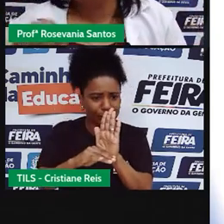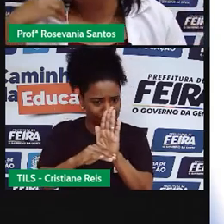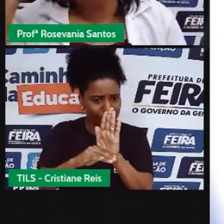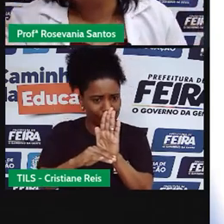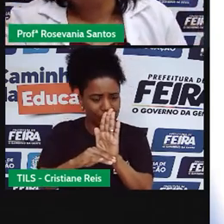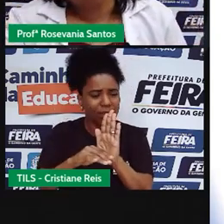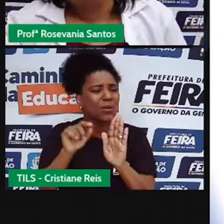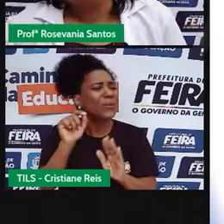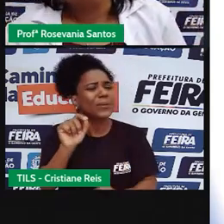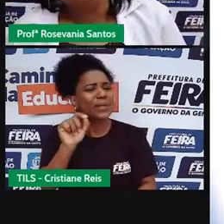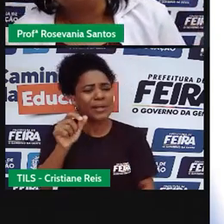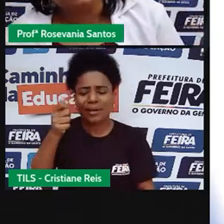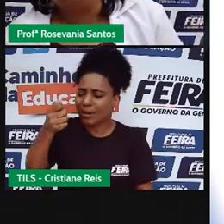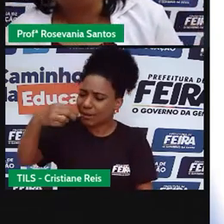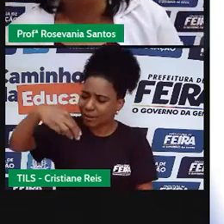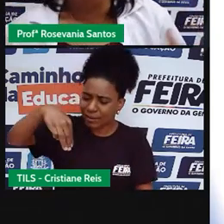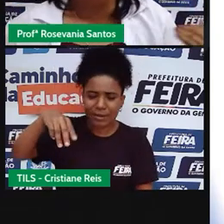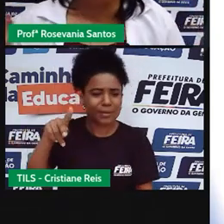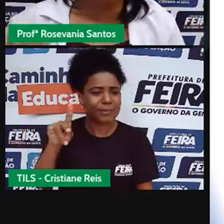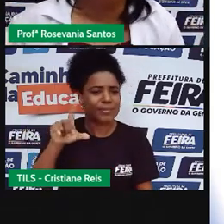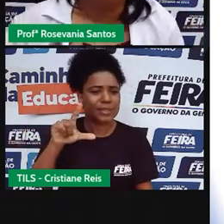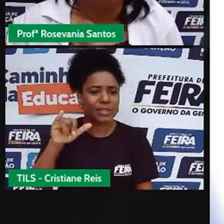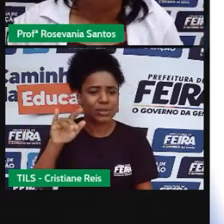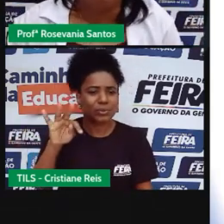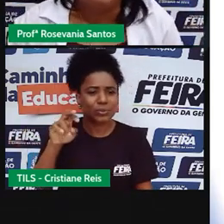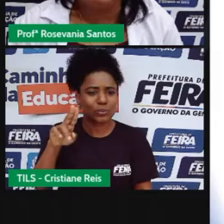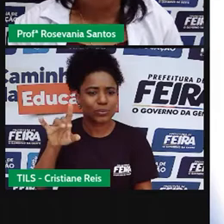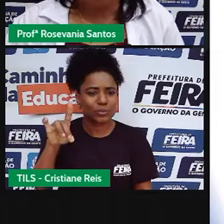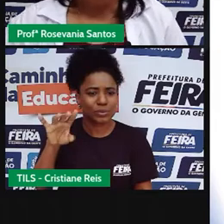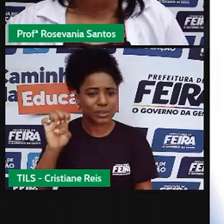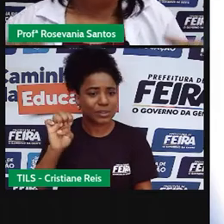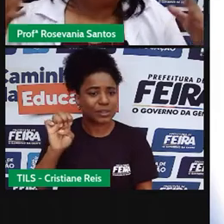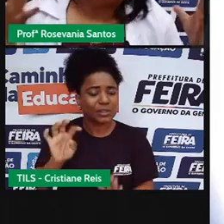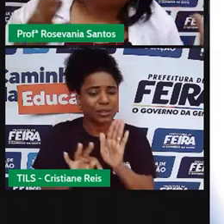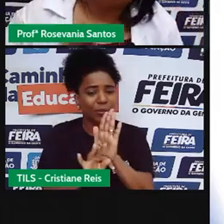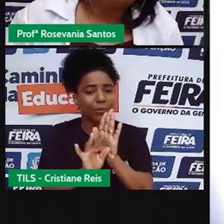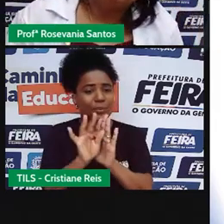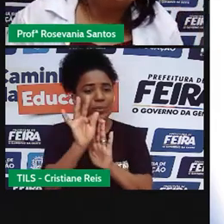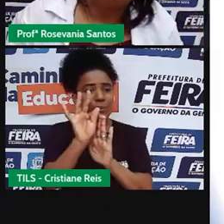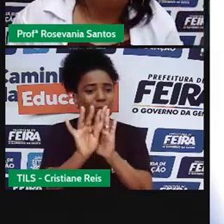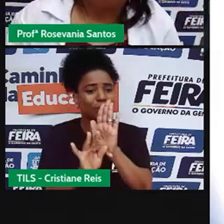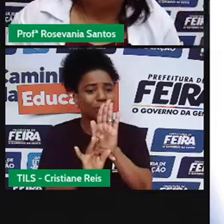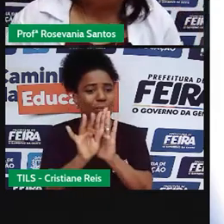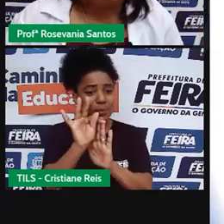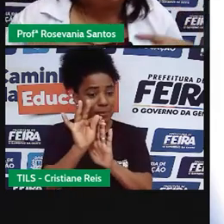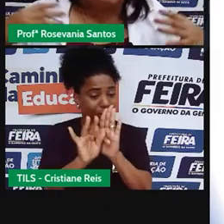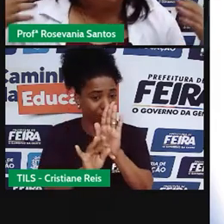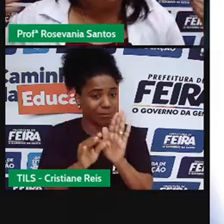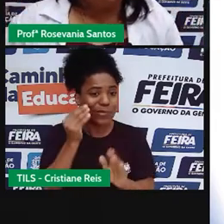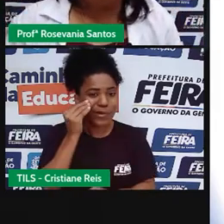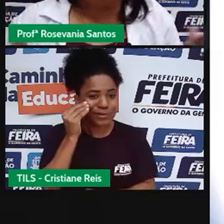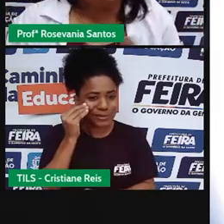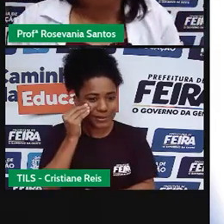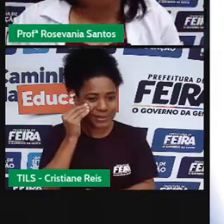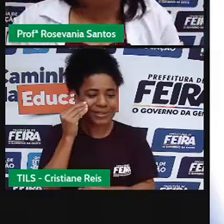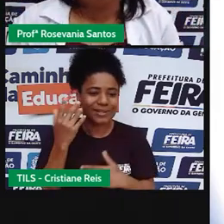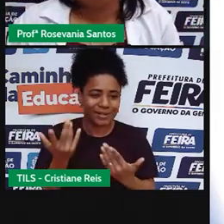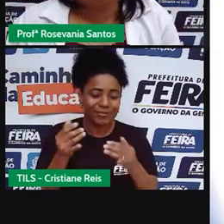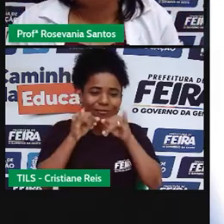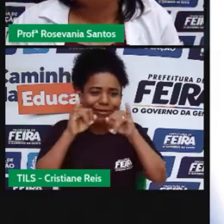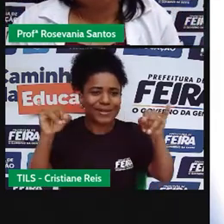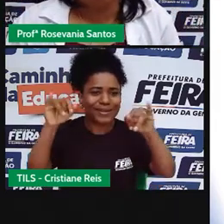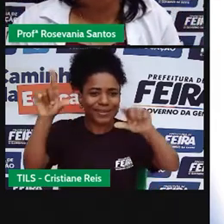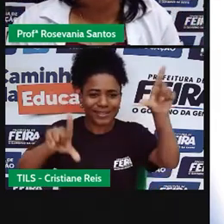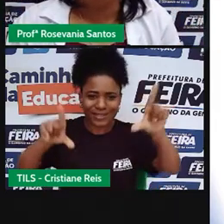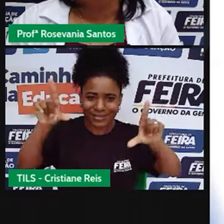a diferença entre as temperaturas mais altas e mais baixas durante o dia. Não sei se vocês já observaram no noticiário, né, quando